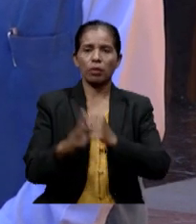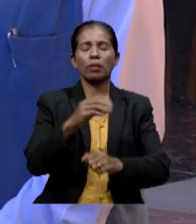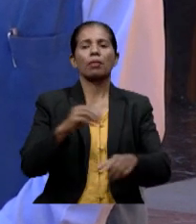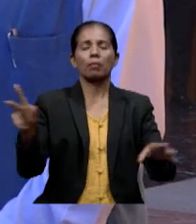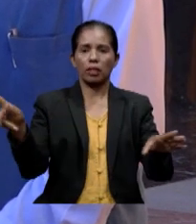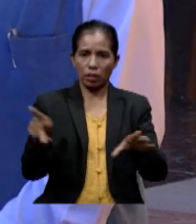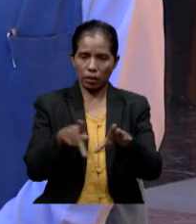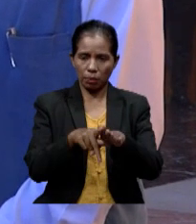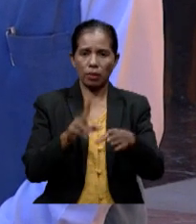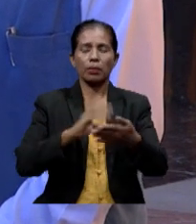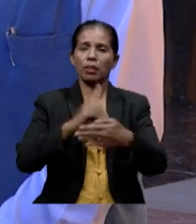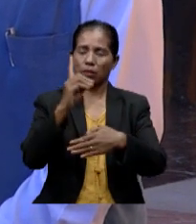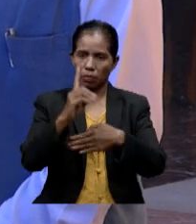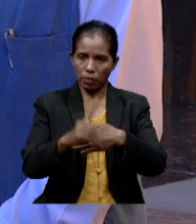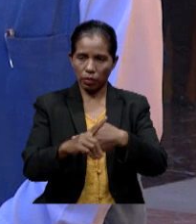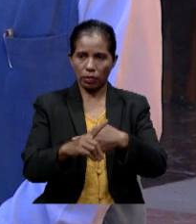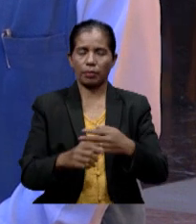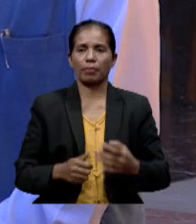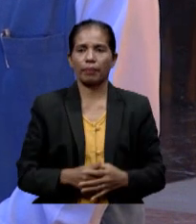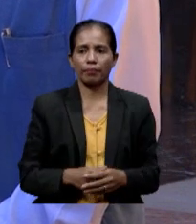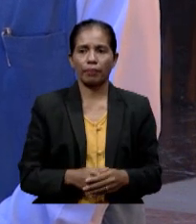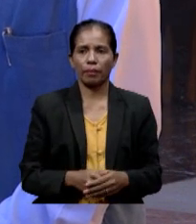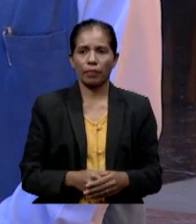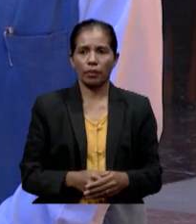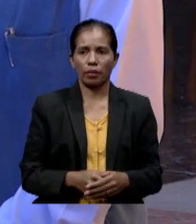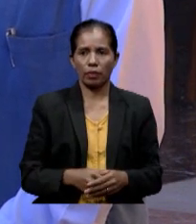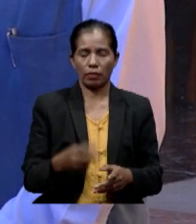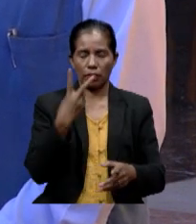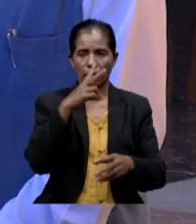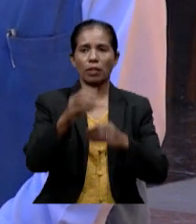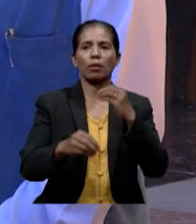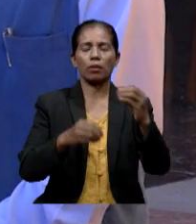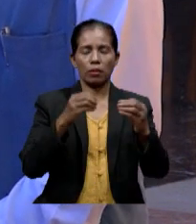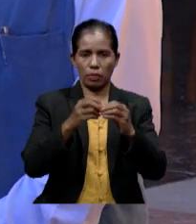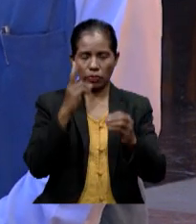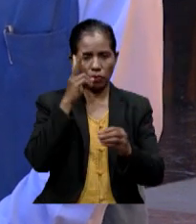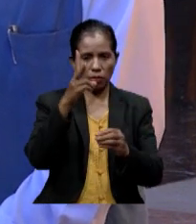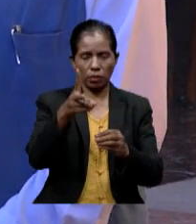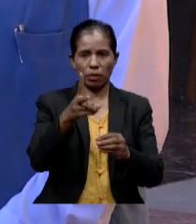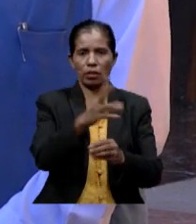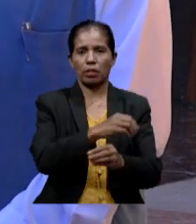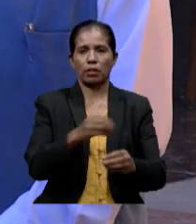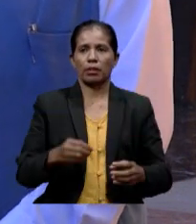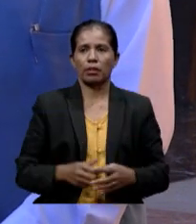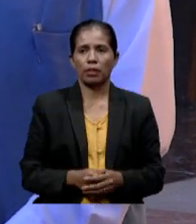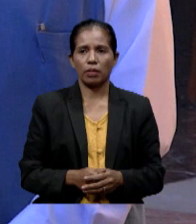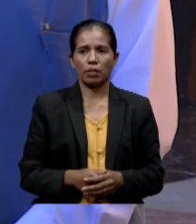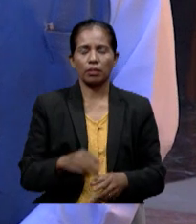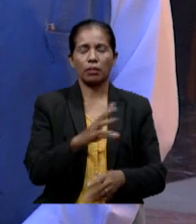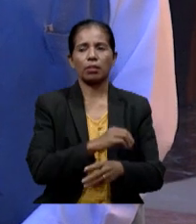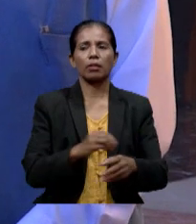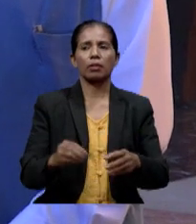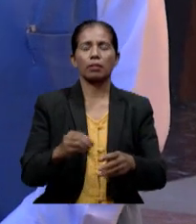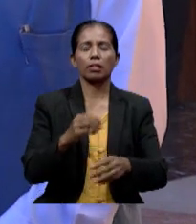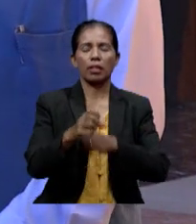processo de desenvolvimento e designadamente face às boas perspectivas de, no próximo